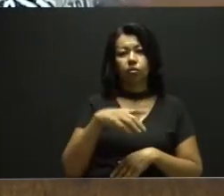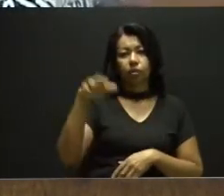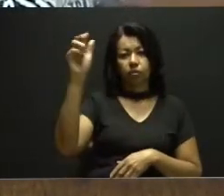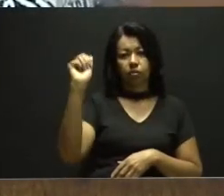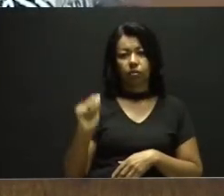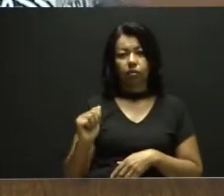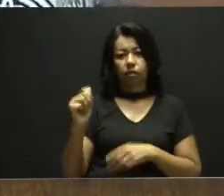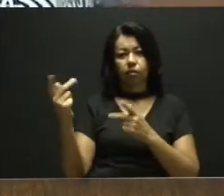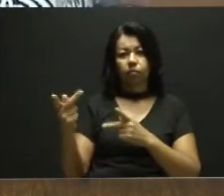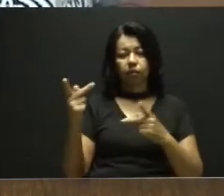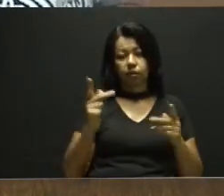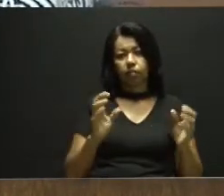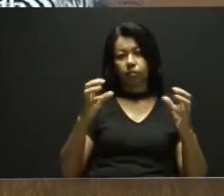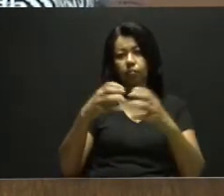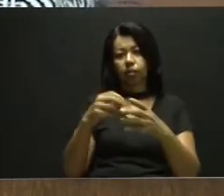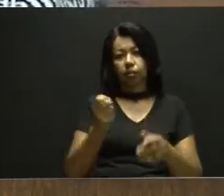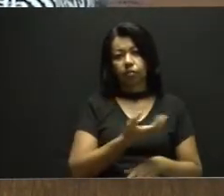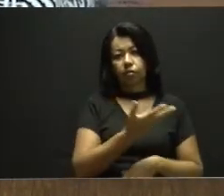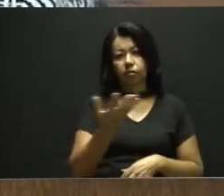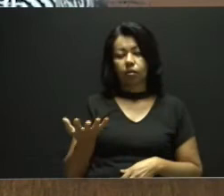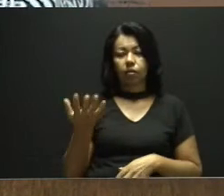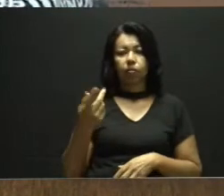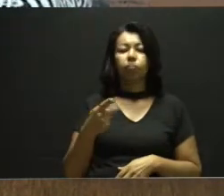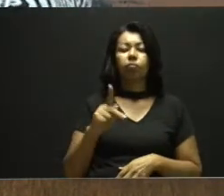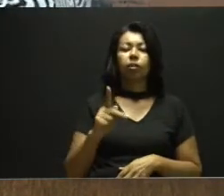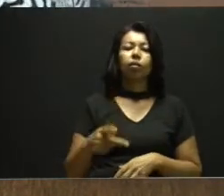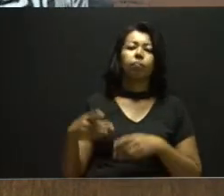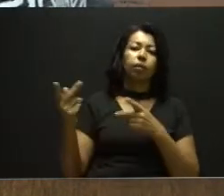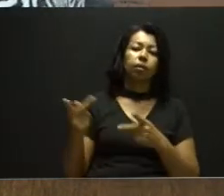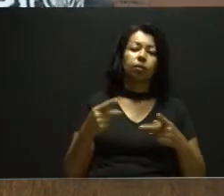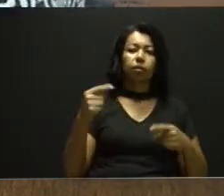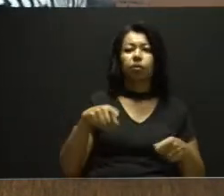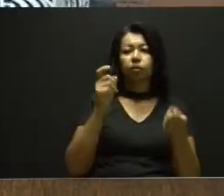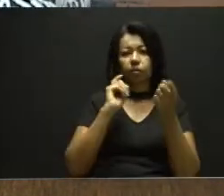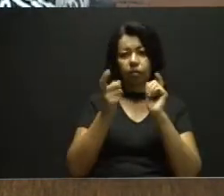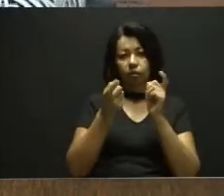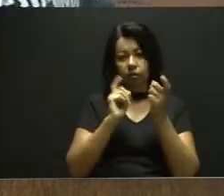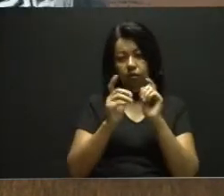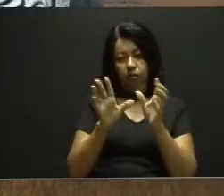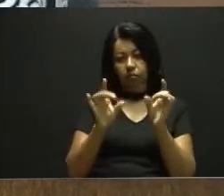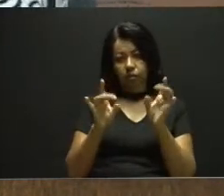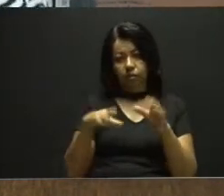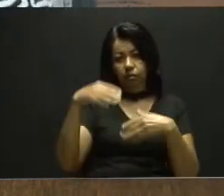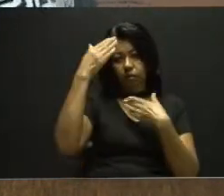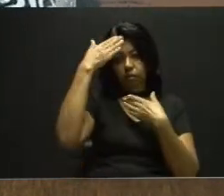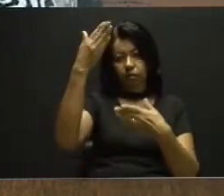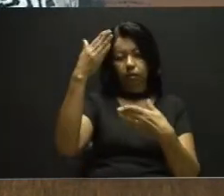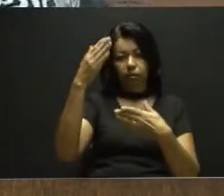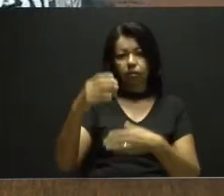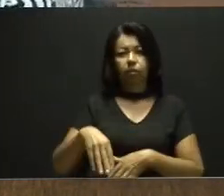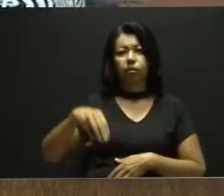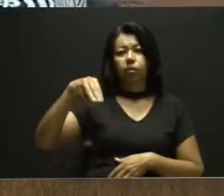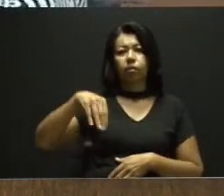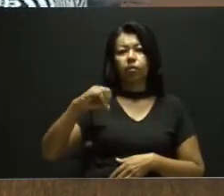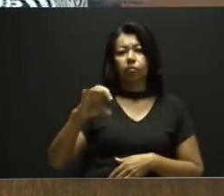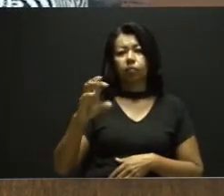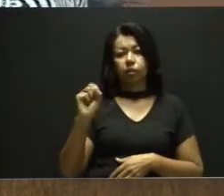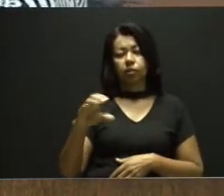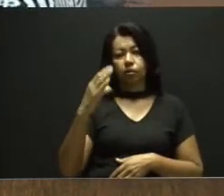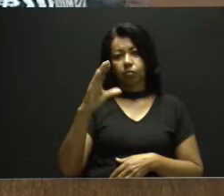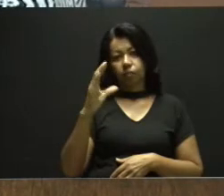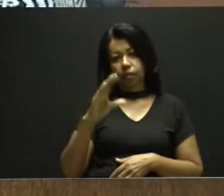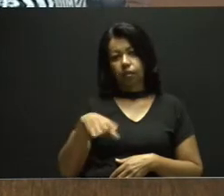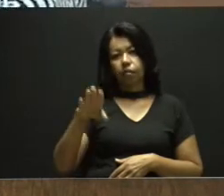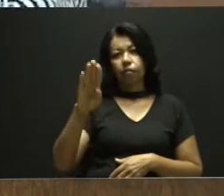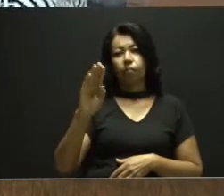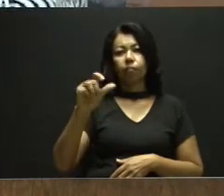ea comunidade em geral pelo prestígio dado a este evento agradece a miss cubatão blenda oliveira ea